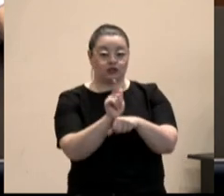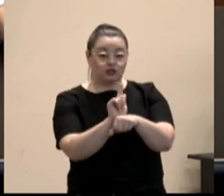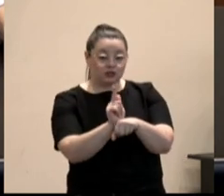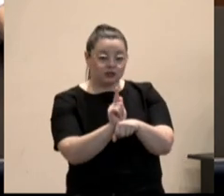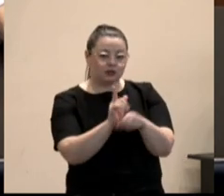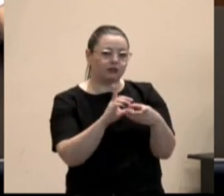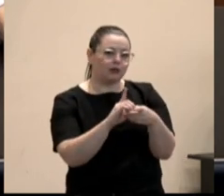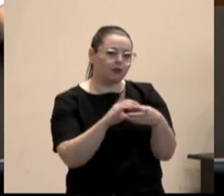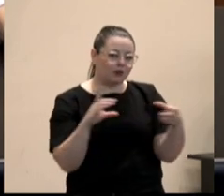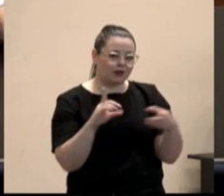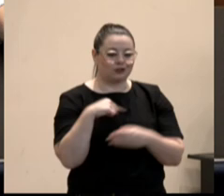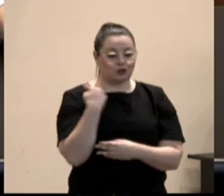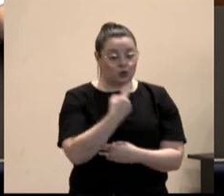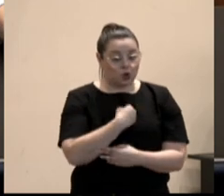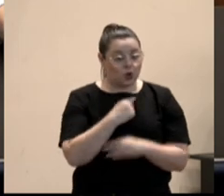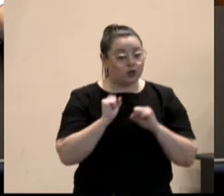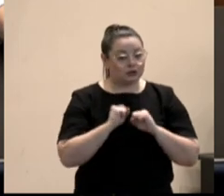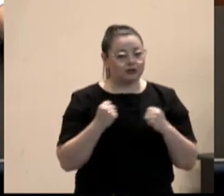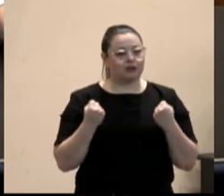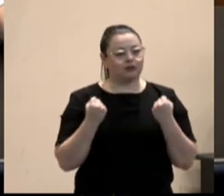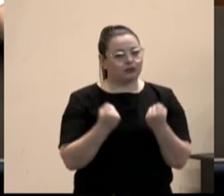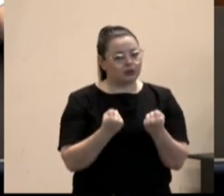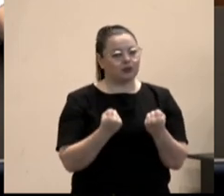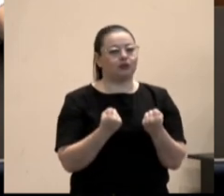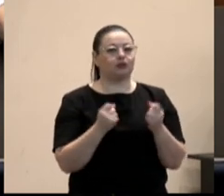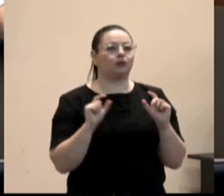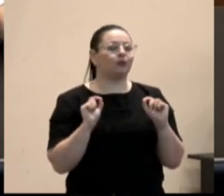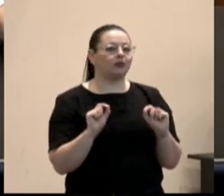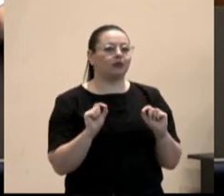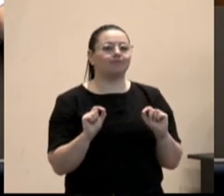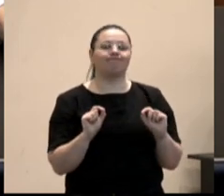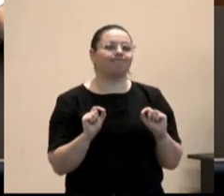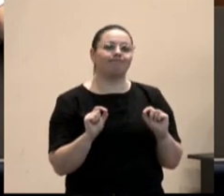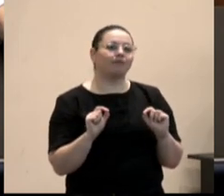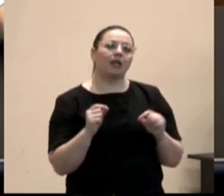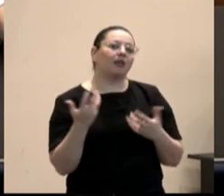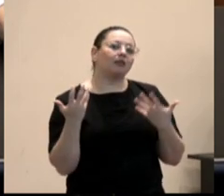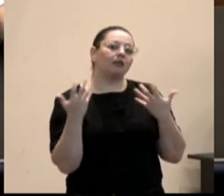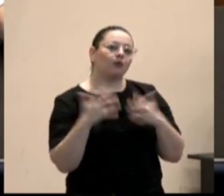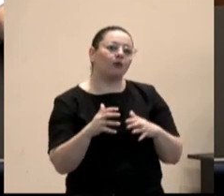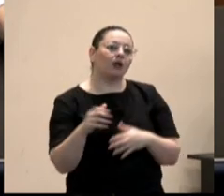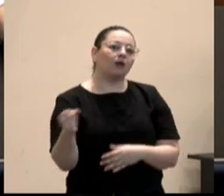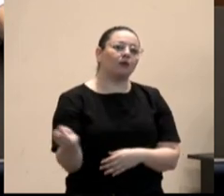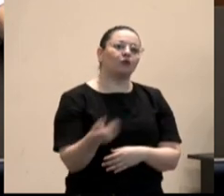democrática aqui defendida se opõe a chamada nova